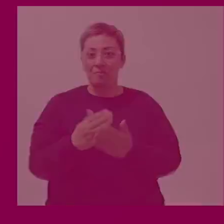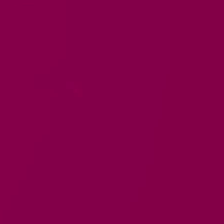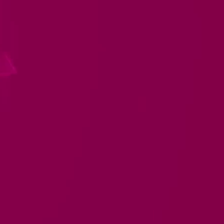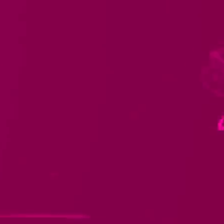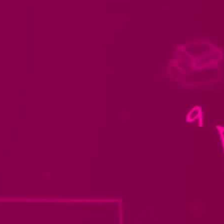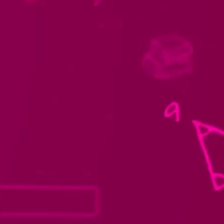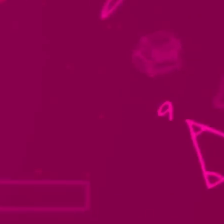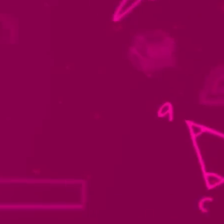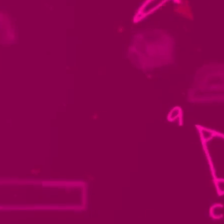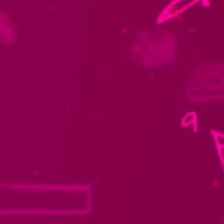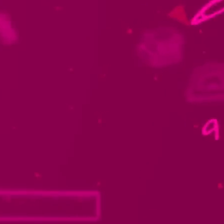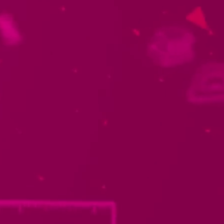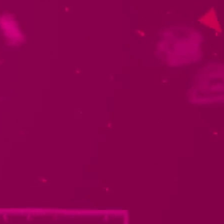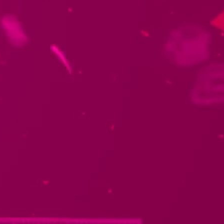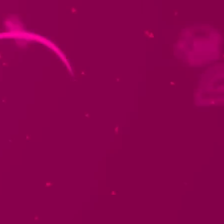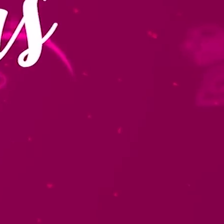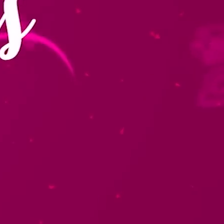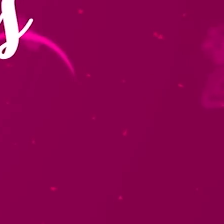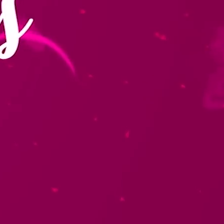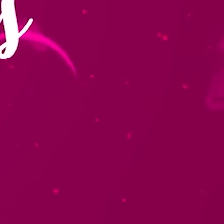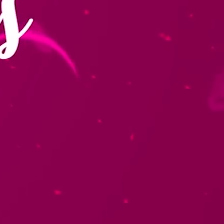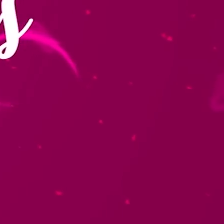começar!